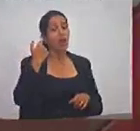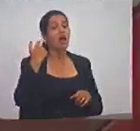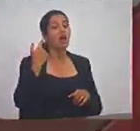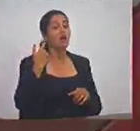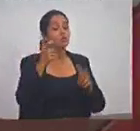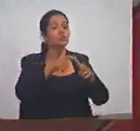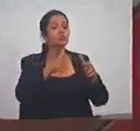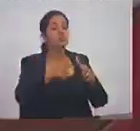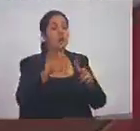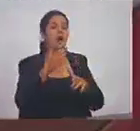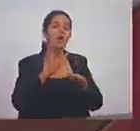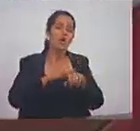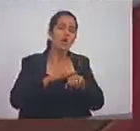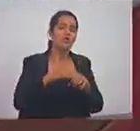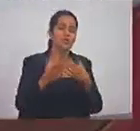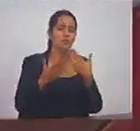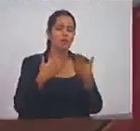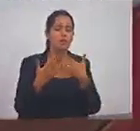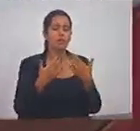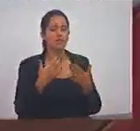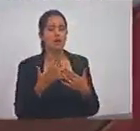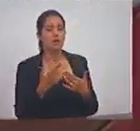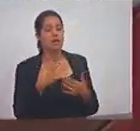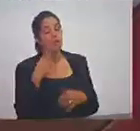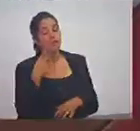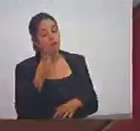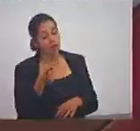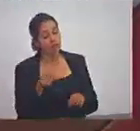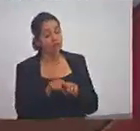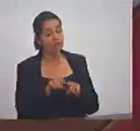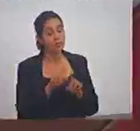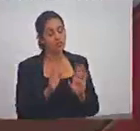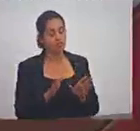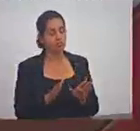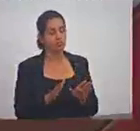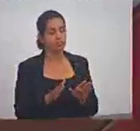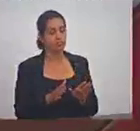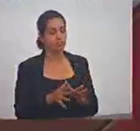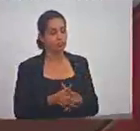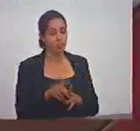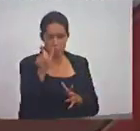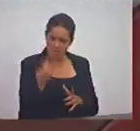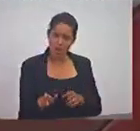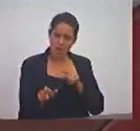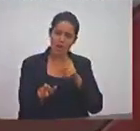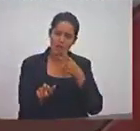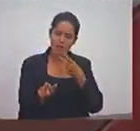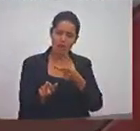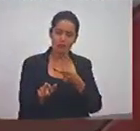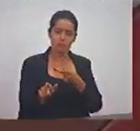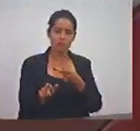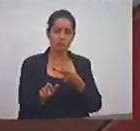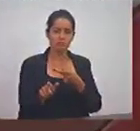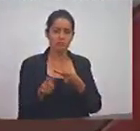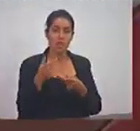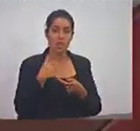prefeito reinaugurou, fez a reinauguração do Jânio Maria Lacerda, e eu disse, ele estava num grupo ali de amigos, e eu disse para ele, porque eu